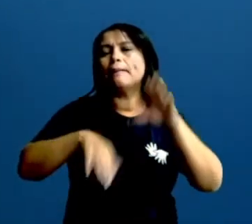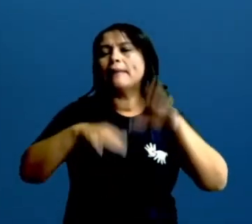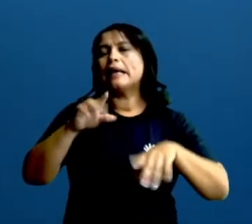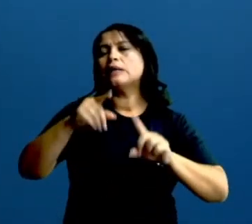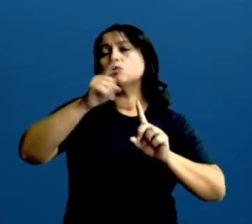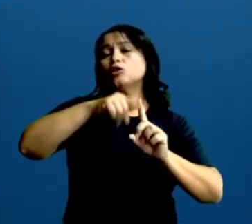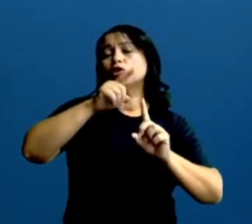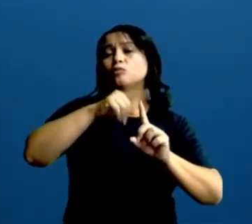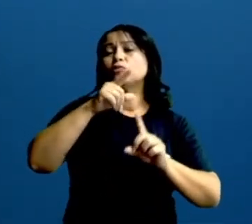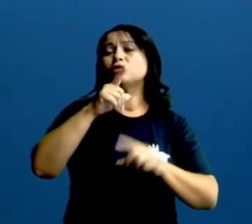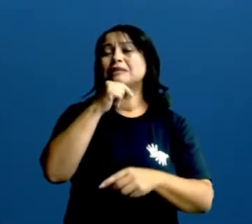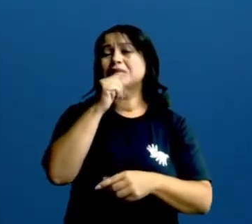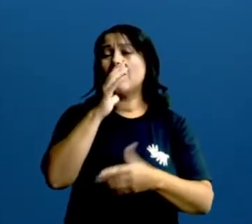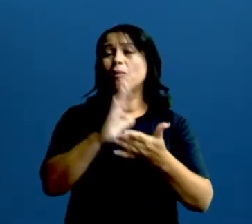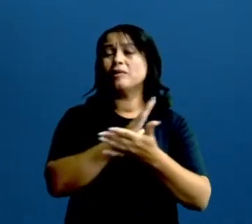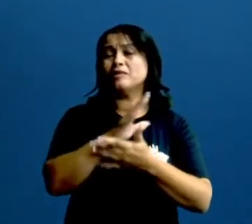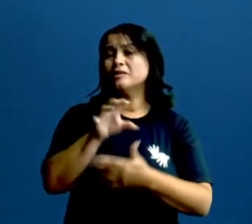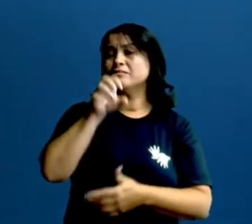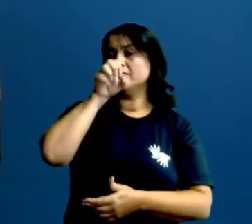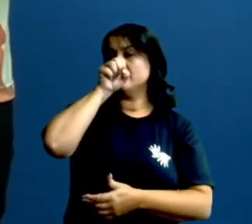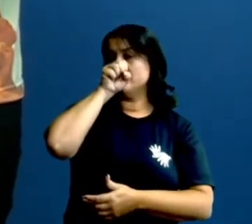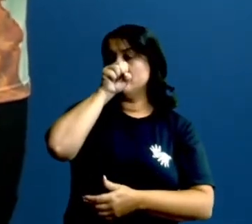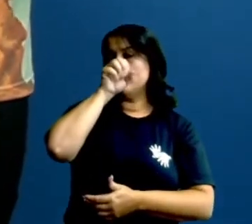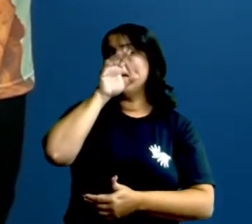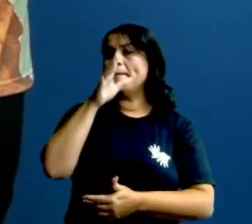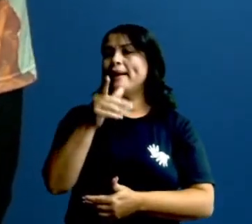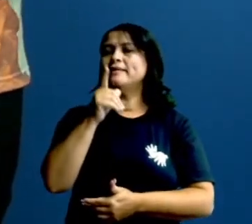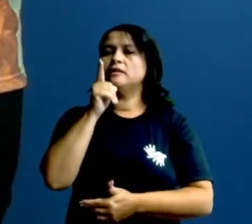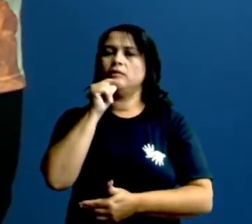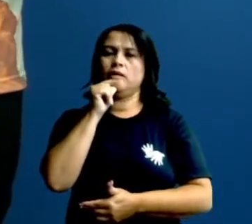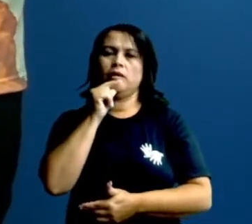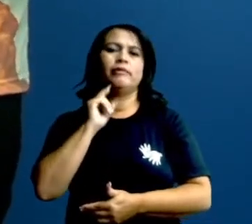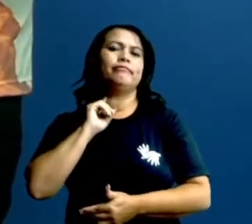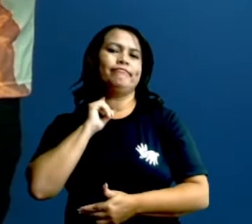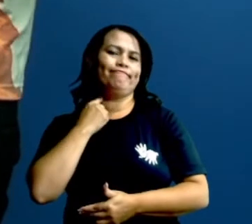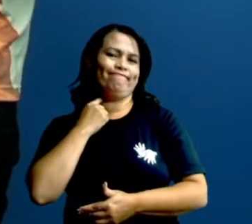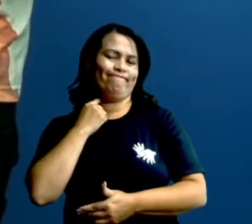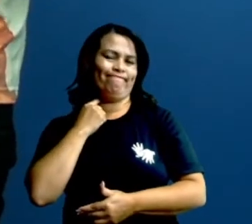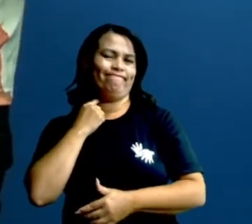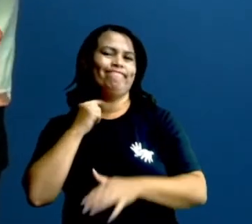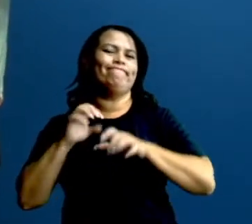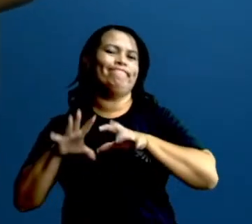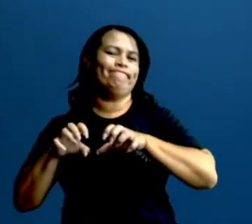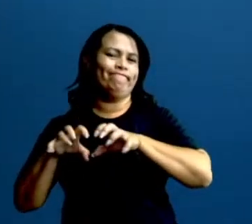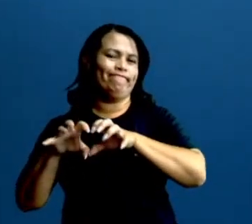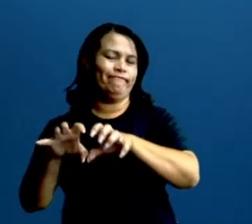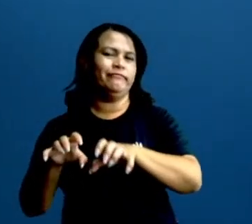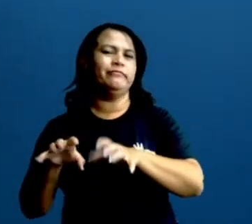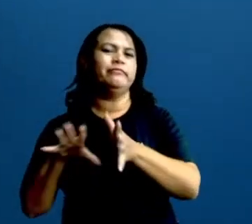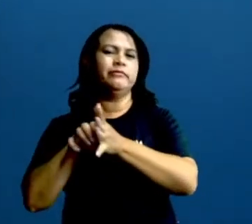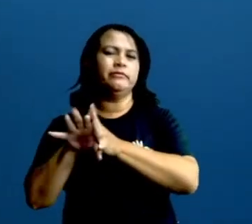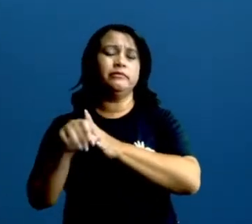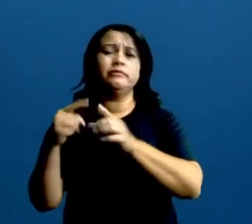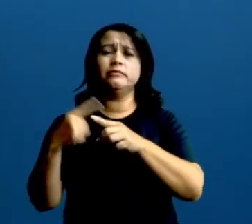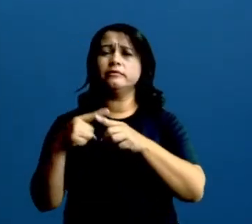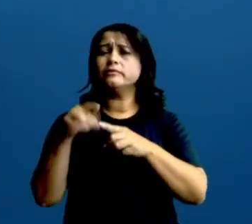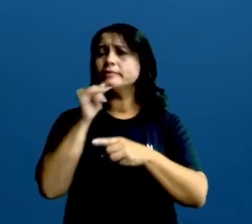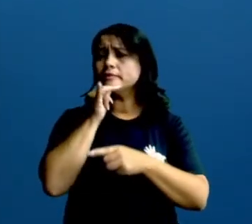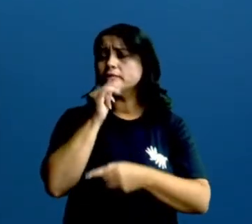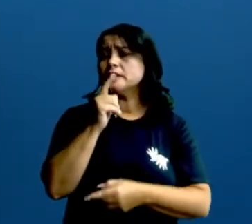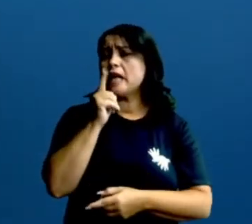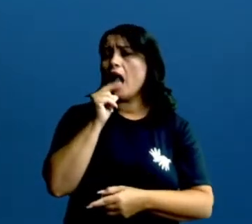de água podem vir a ter cheiro, só que é uma água contaminada, né? Porque a gente sabe que uma das propriedades da água é de